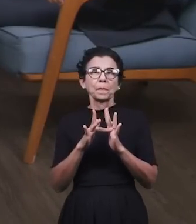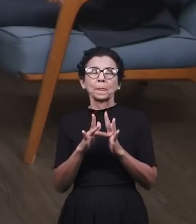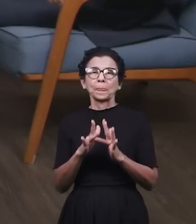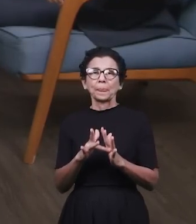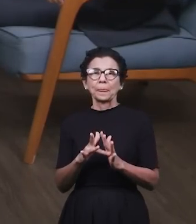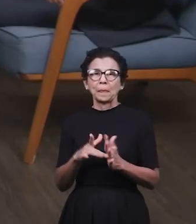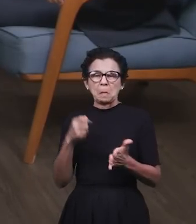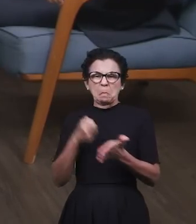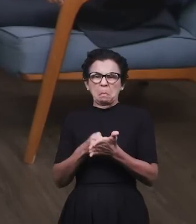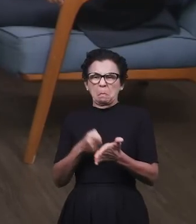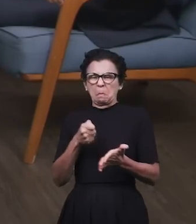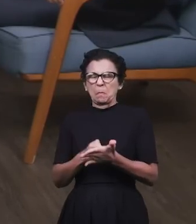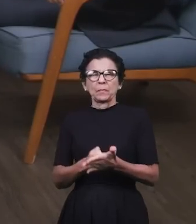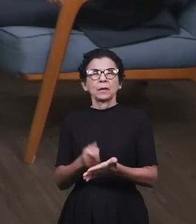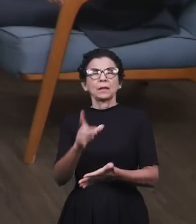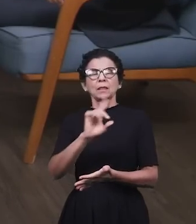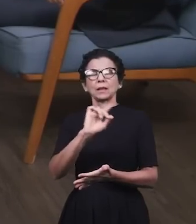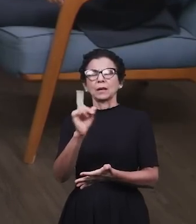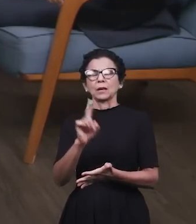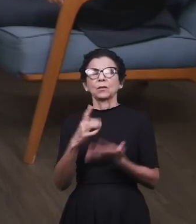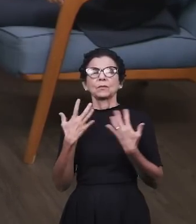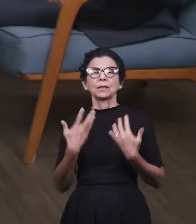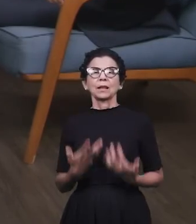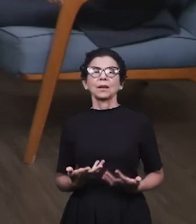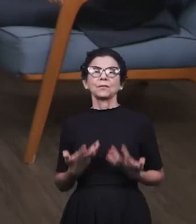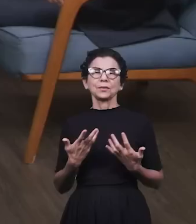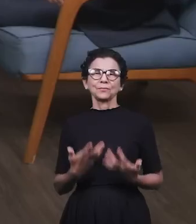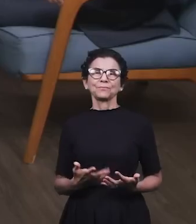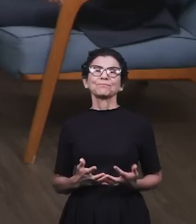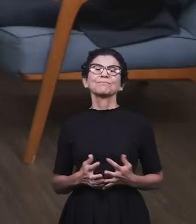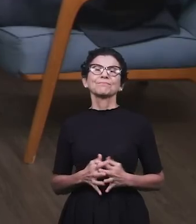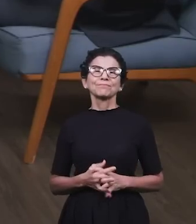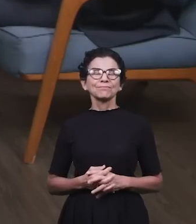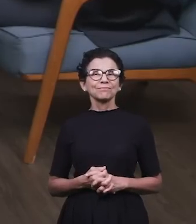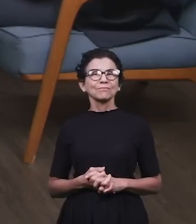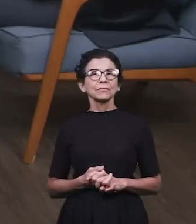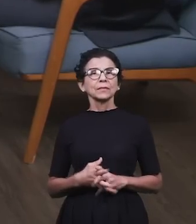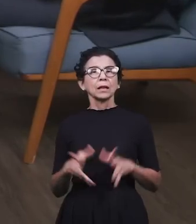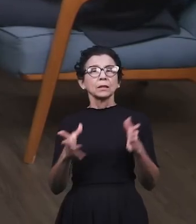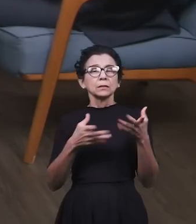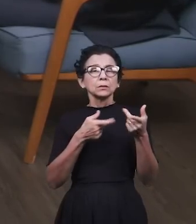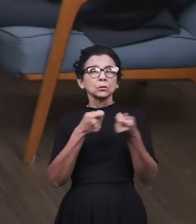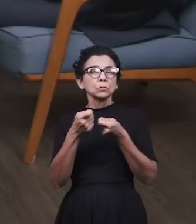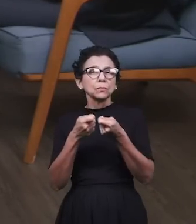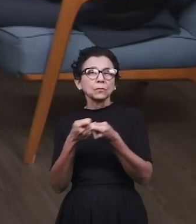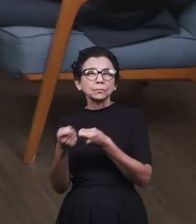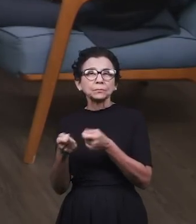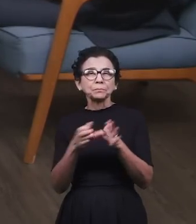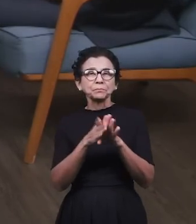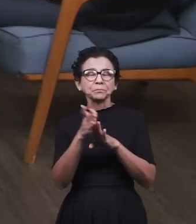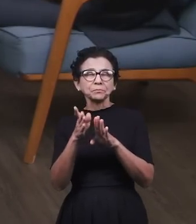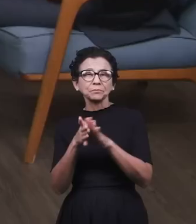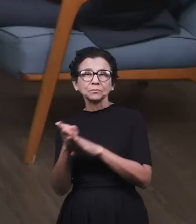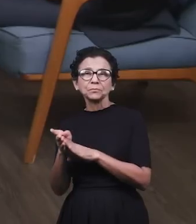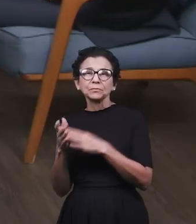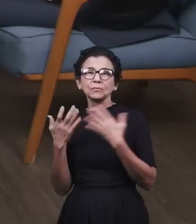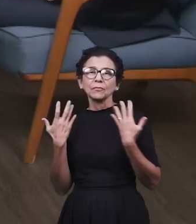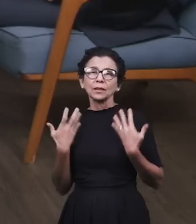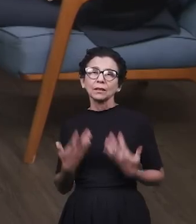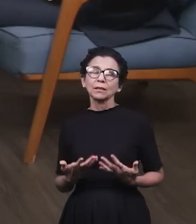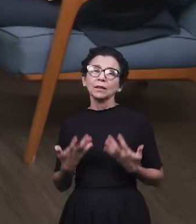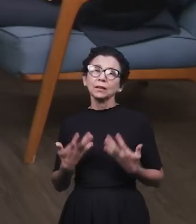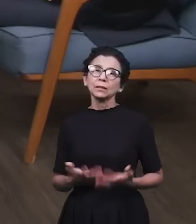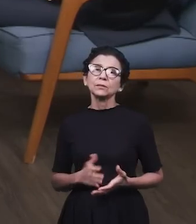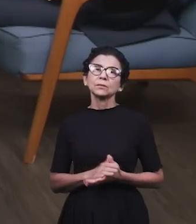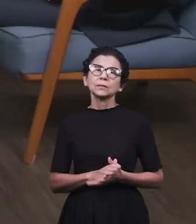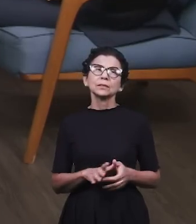pesa. Tomai sobre vós o meu jugo, que é leve. Então não é ditatorial, é um jugo leve. E que nos alegra, como